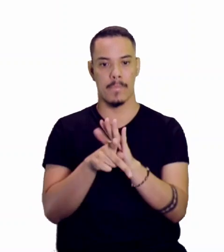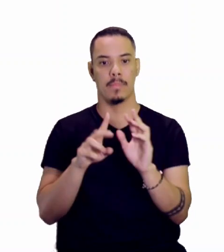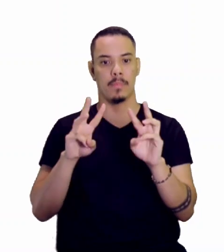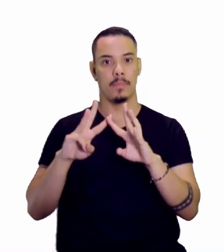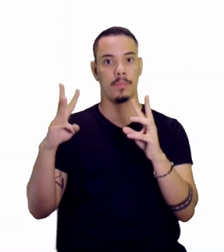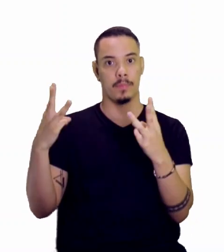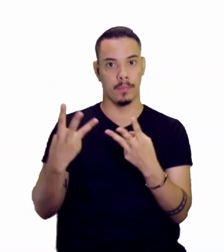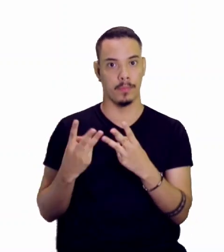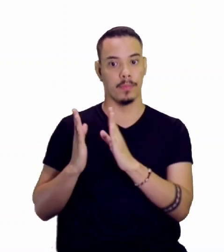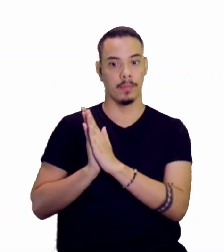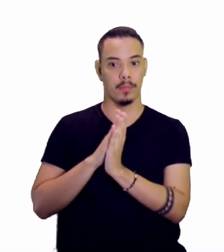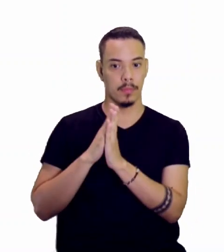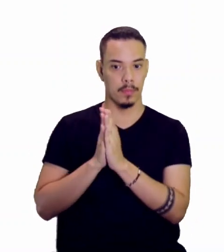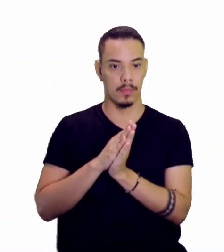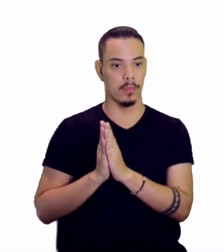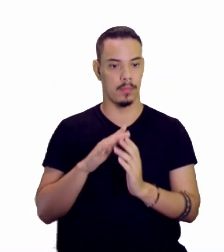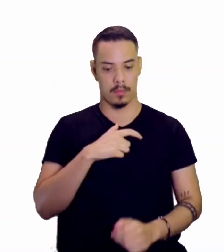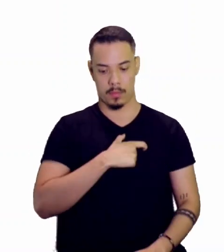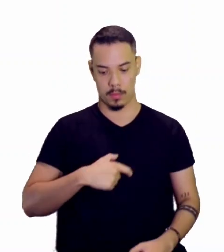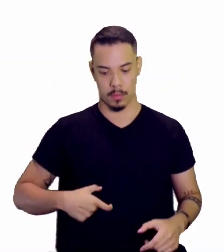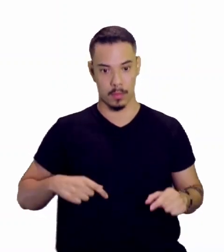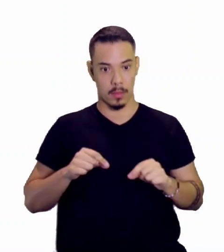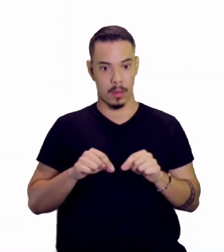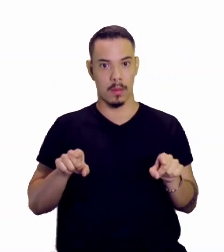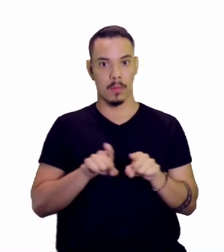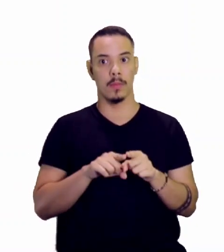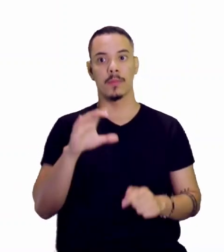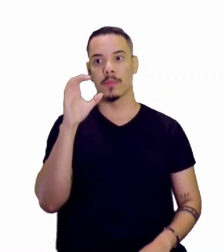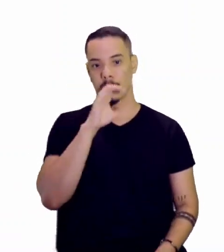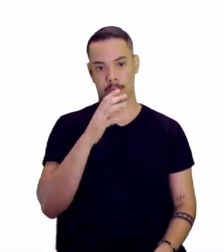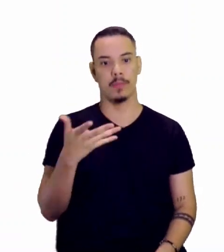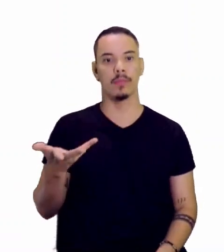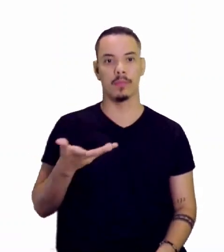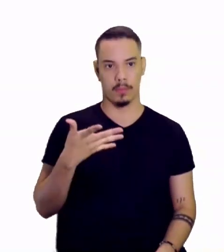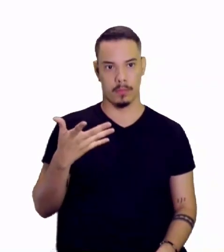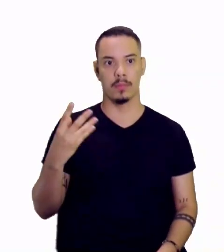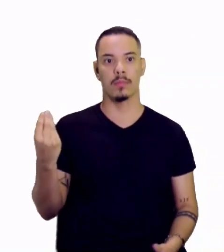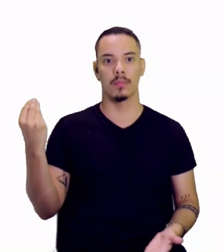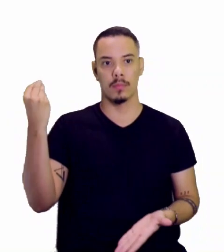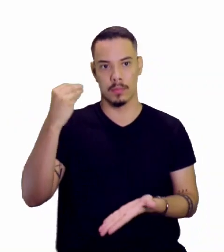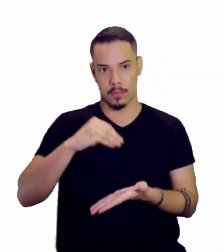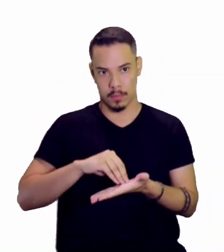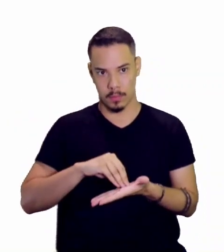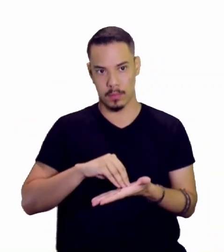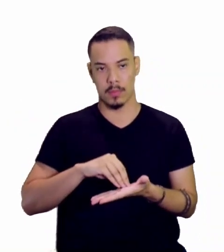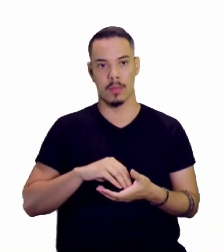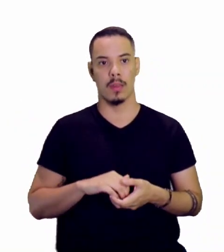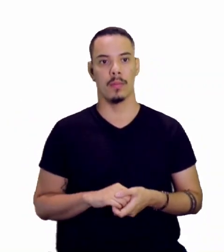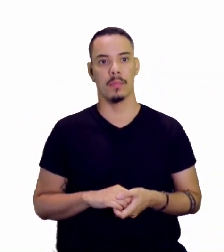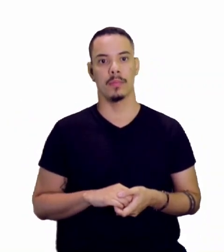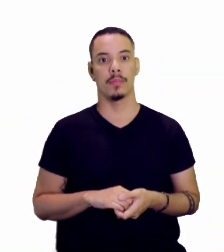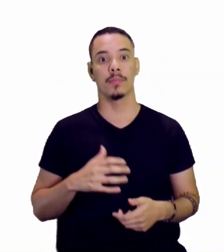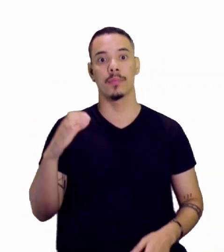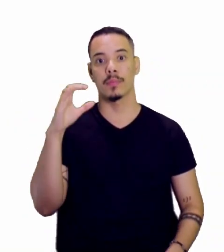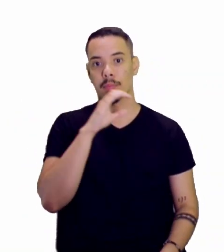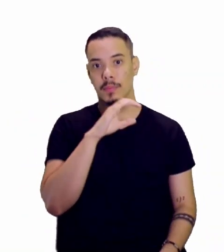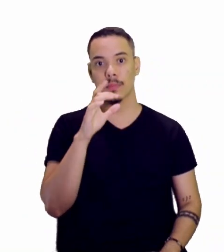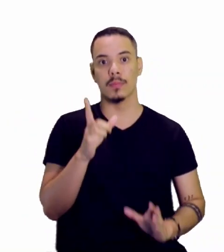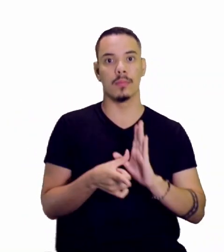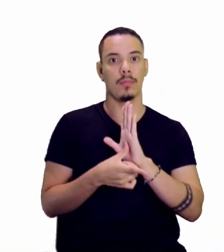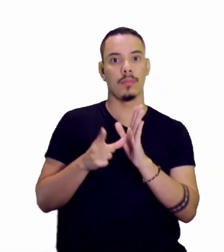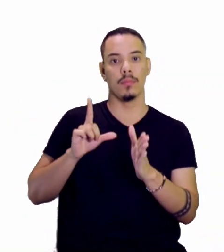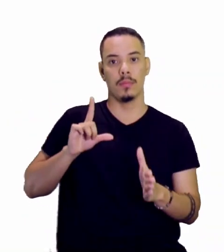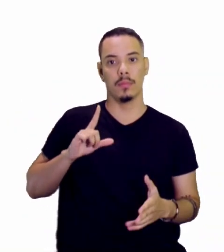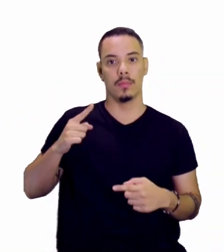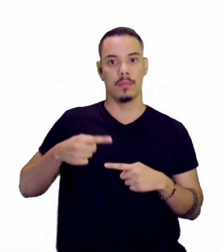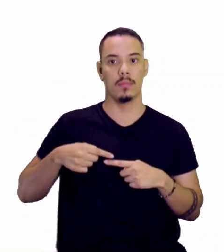bonecos, dimensões do cinto e velocidade vão ser colocados agora aqui. Imediatamente